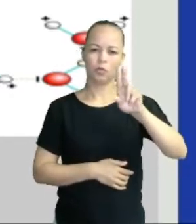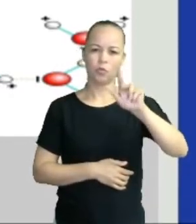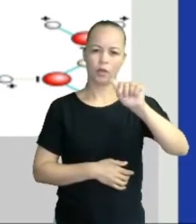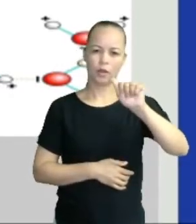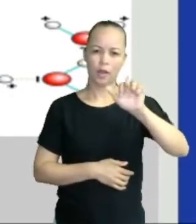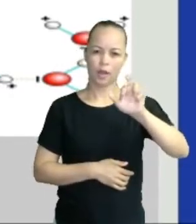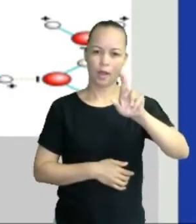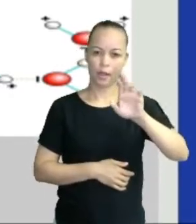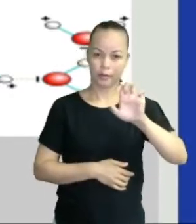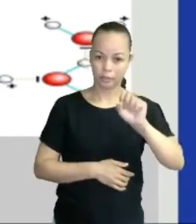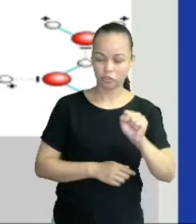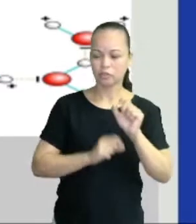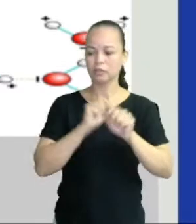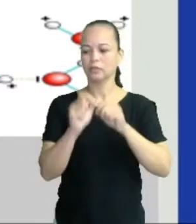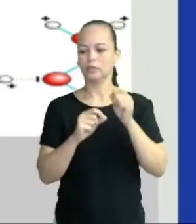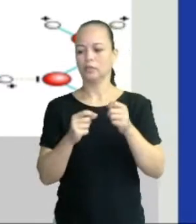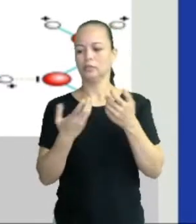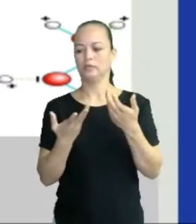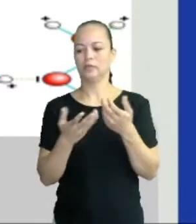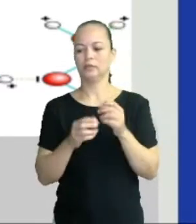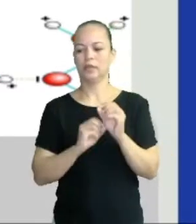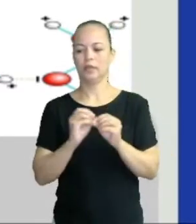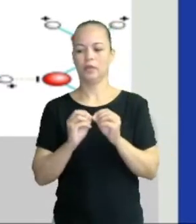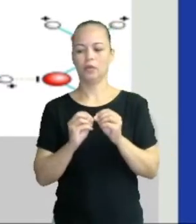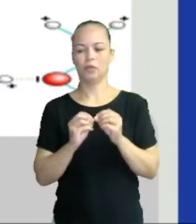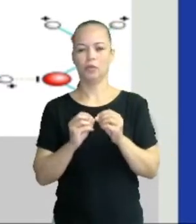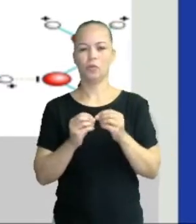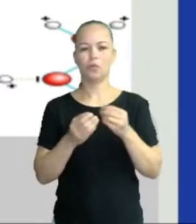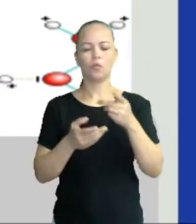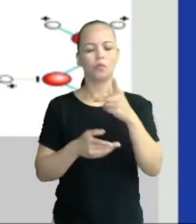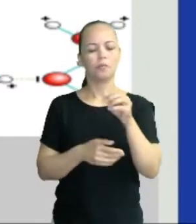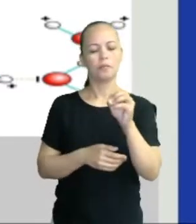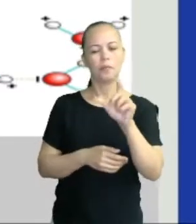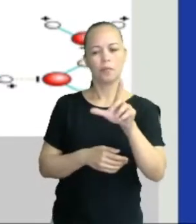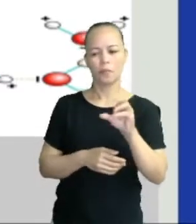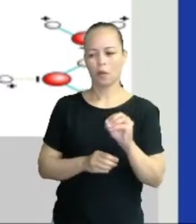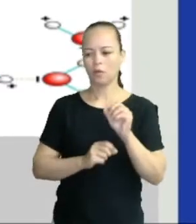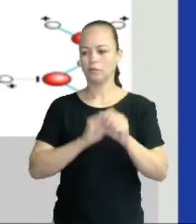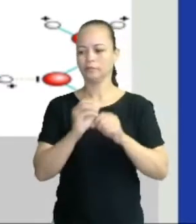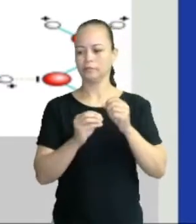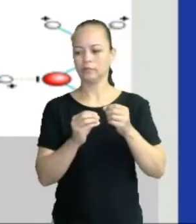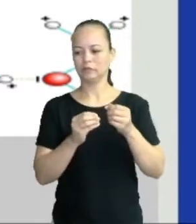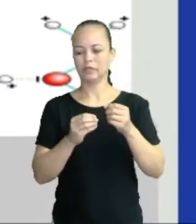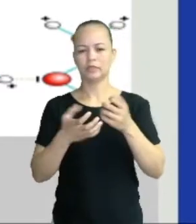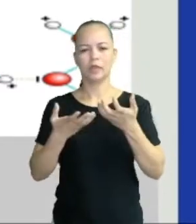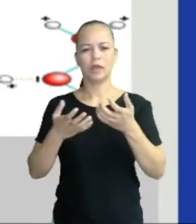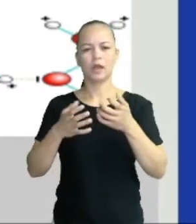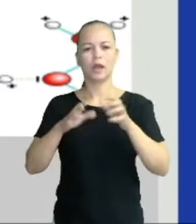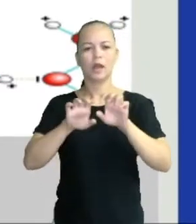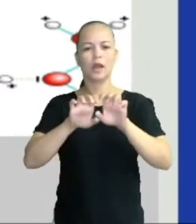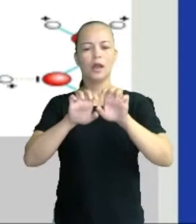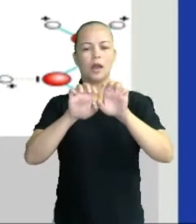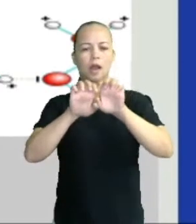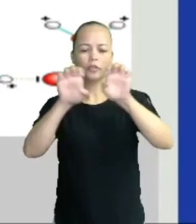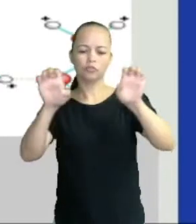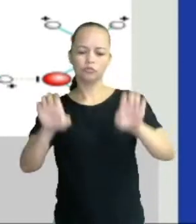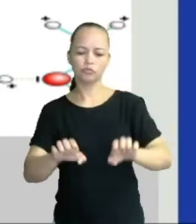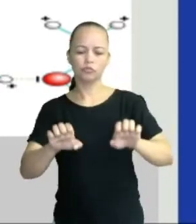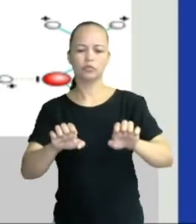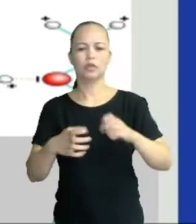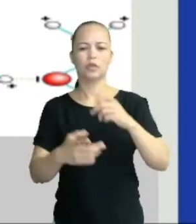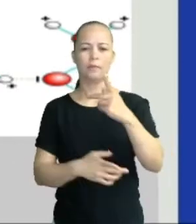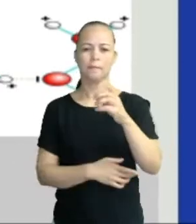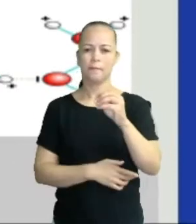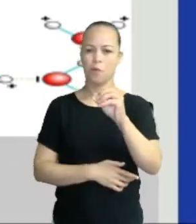dipolo permanente, é quando a natureza dessa estrutura vai ser polar. E já quando eu